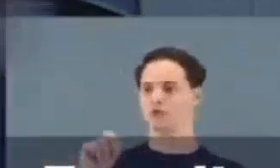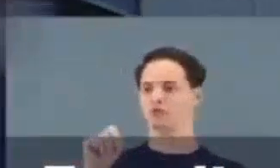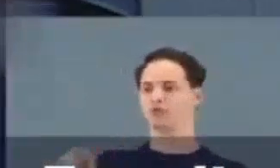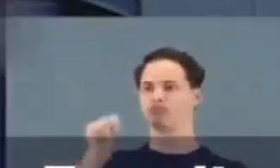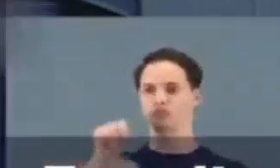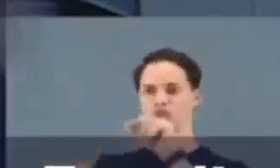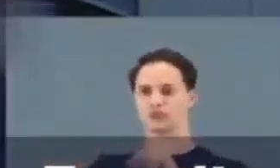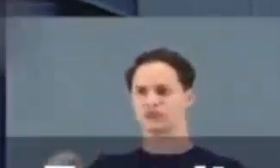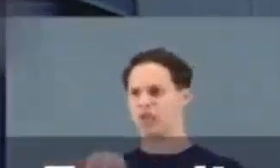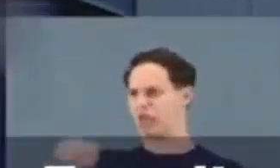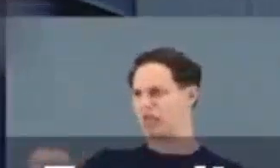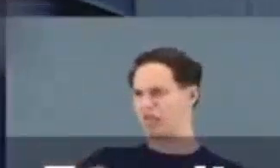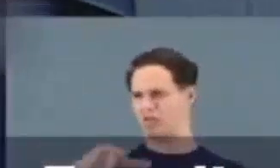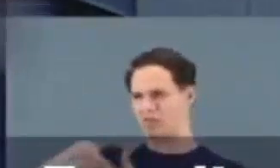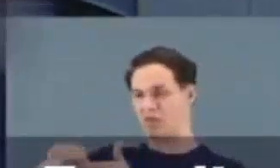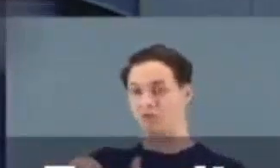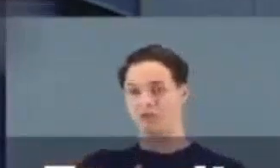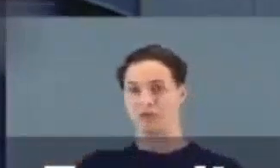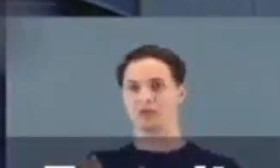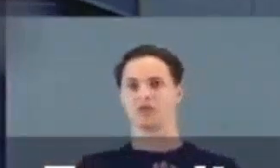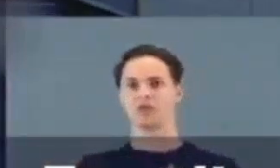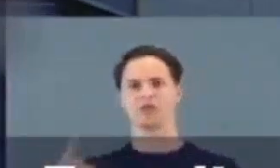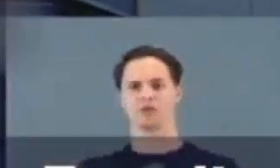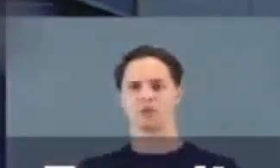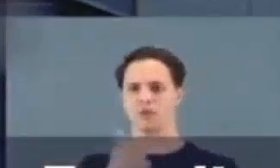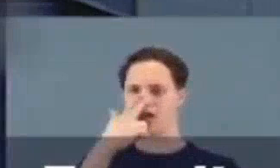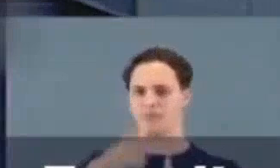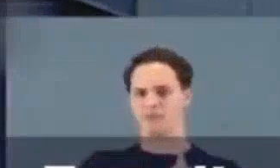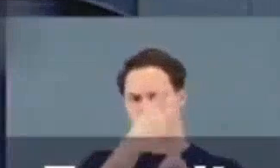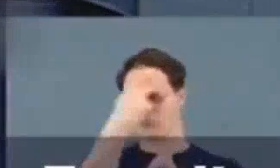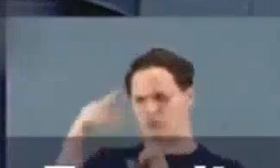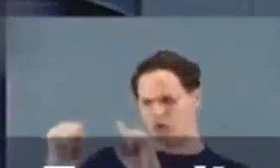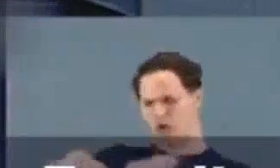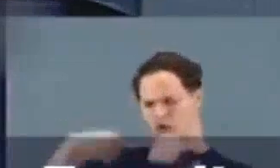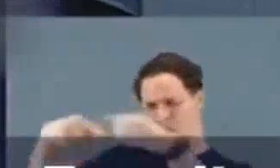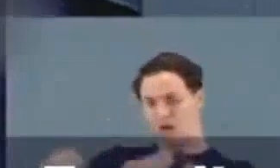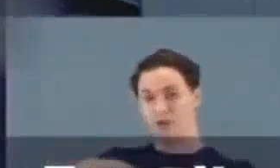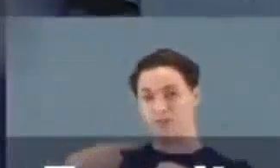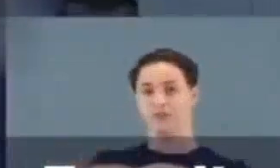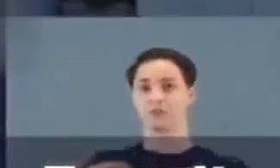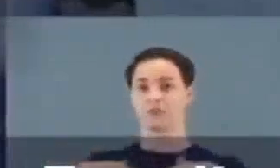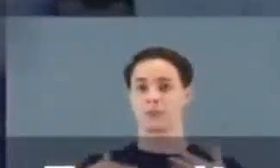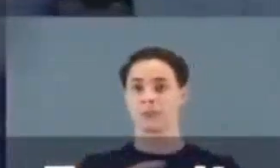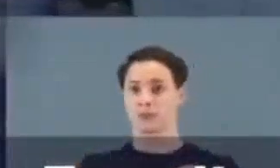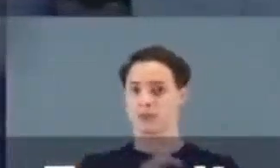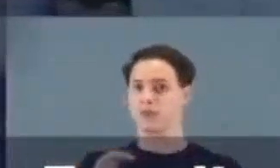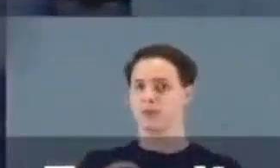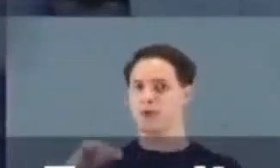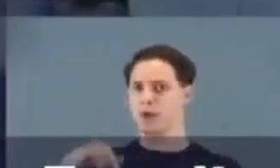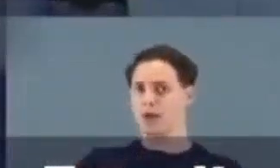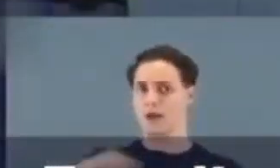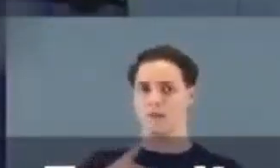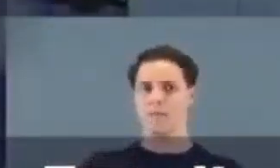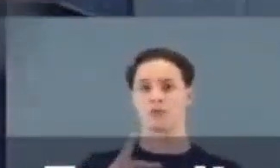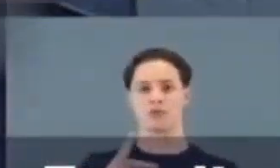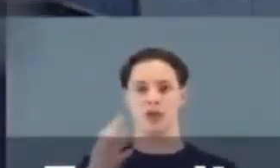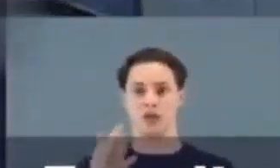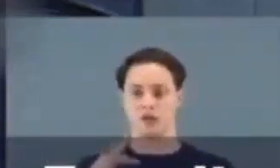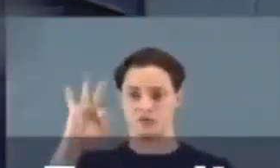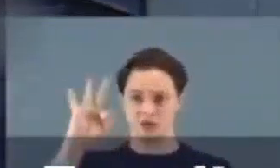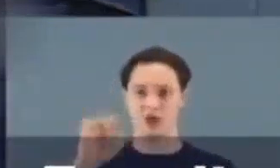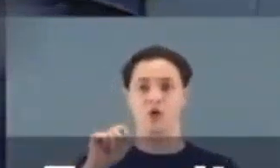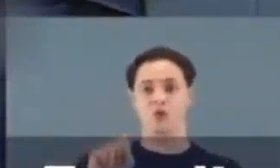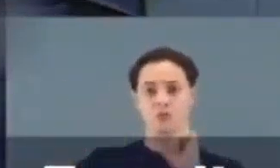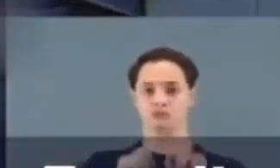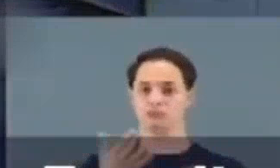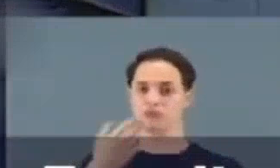Cheio de problema. E aí, naturalmente, a gente foi perseguido. A comissão, senadora, a comissão de PAD me havia arquivado.